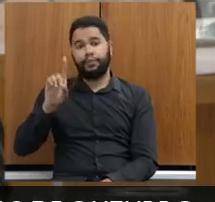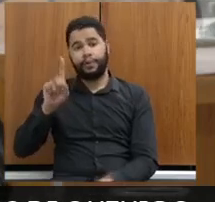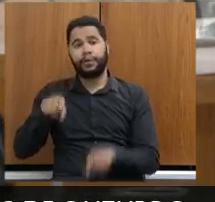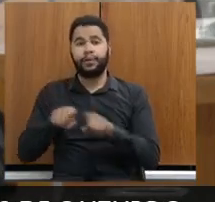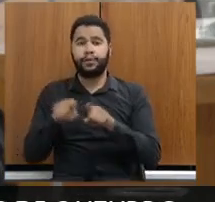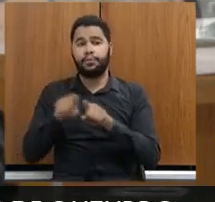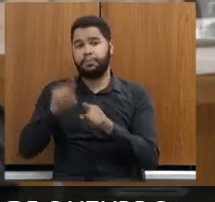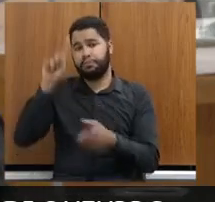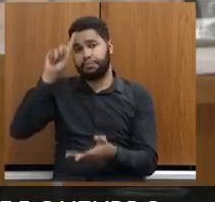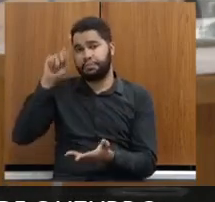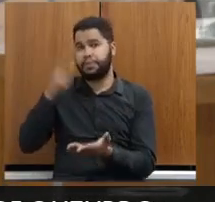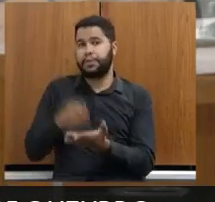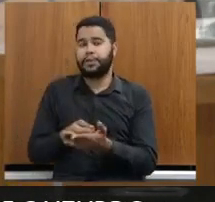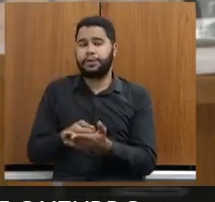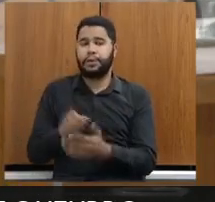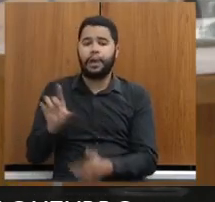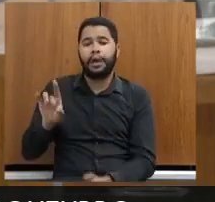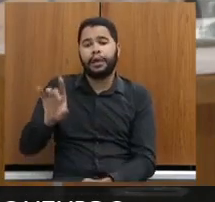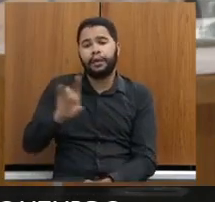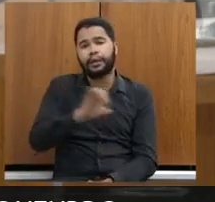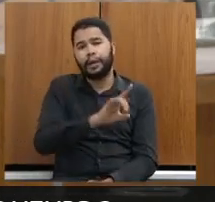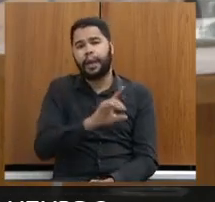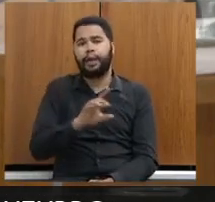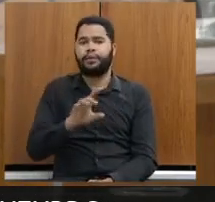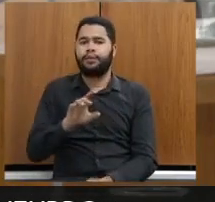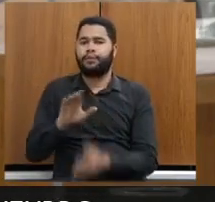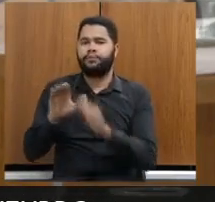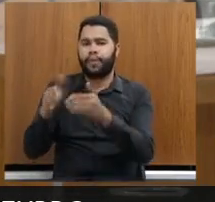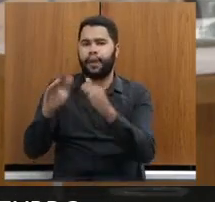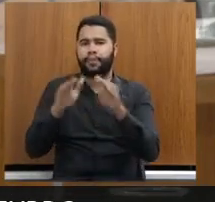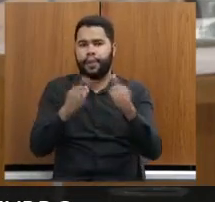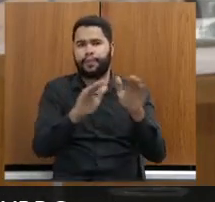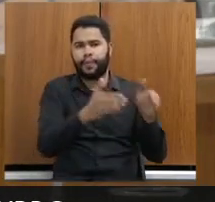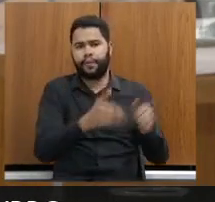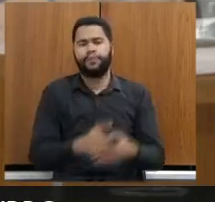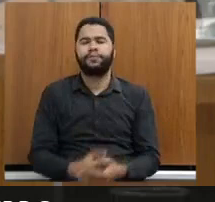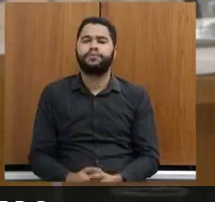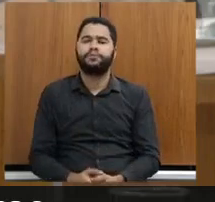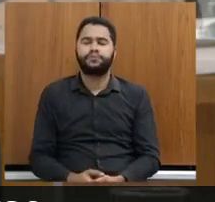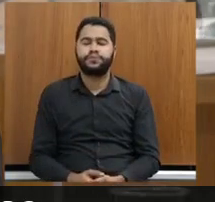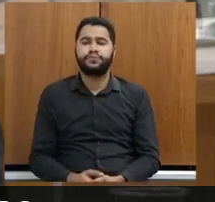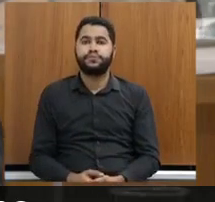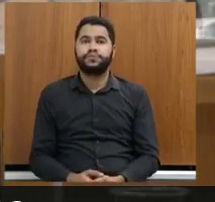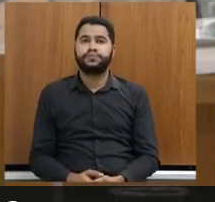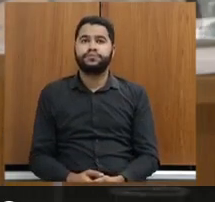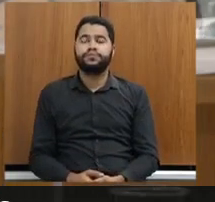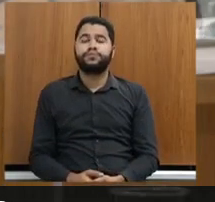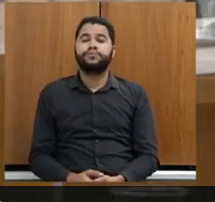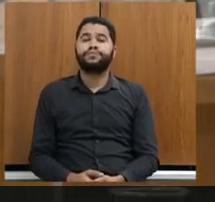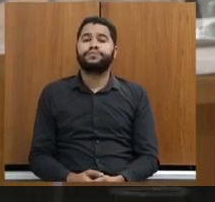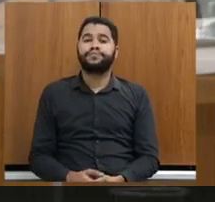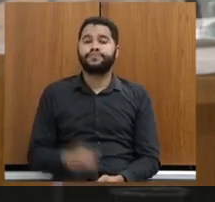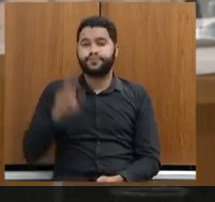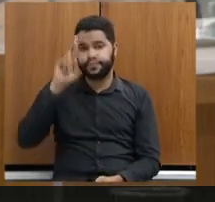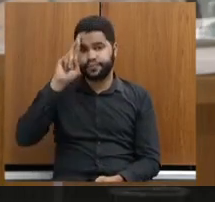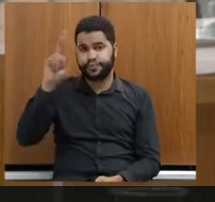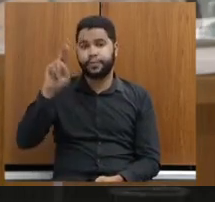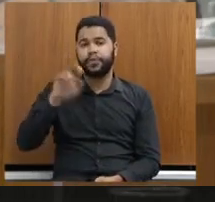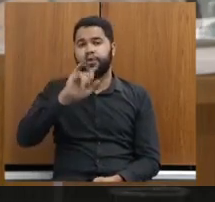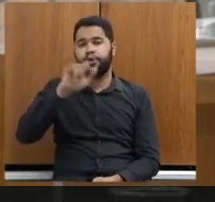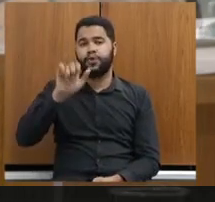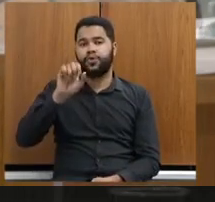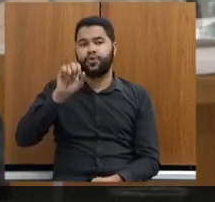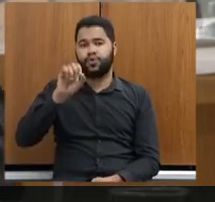em relação a cada caso na é Doutor Joaquim quando nós aqui